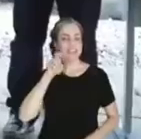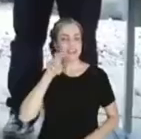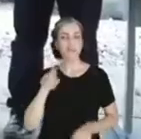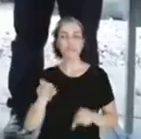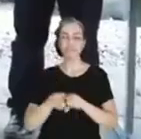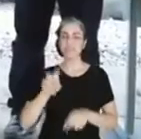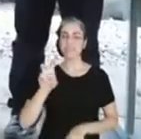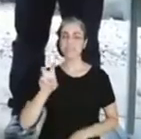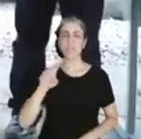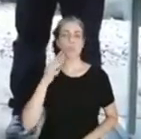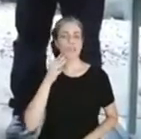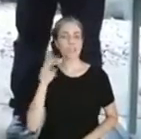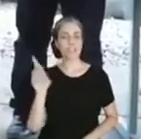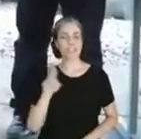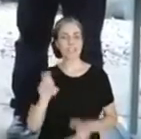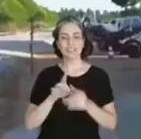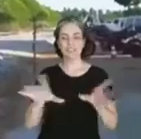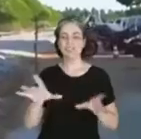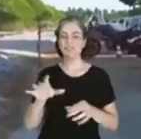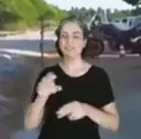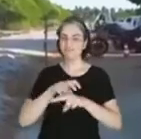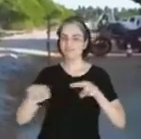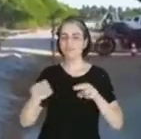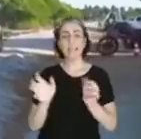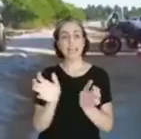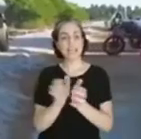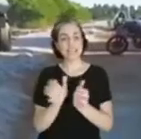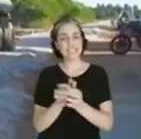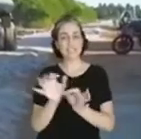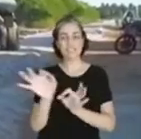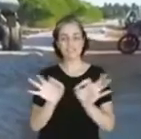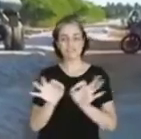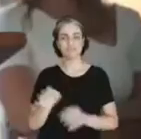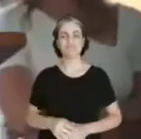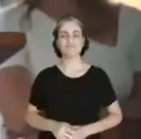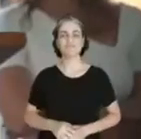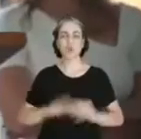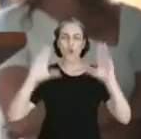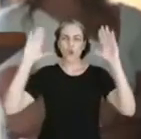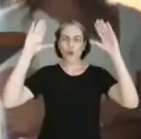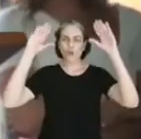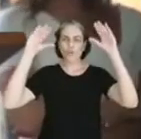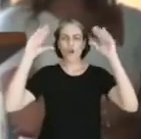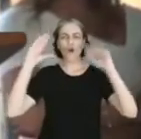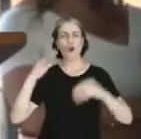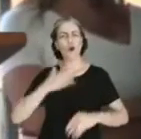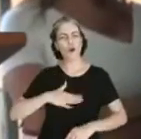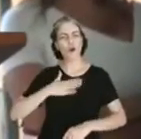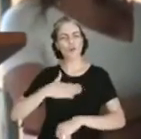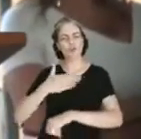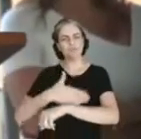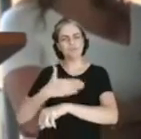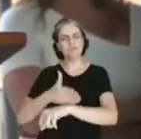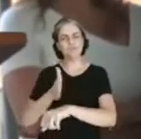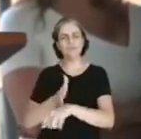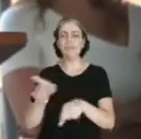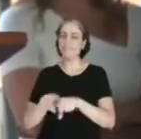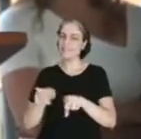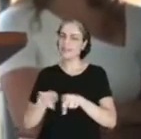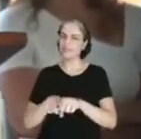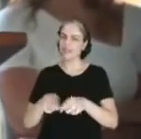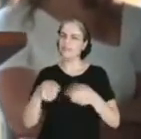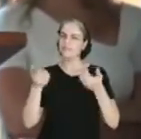Natal. Ele também liberou R$5 milhões para investimentos no metrô do Recife. Conforto, regularidade